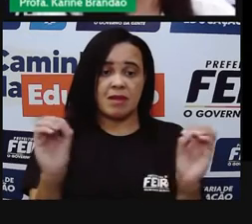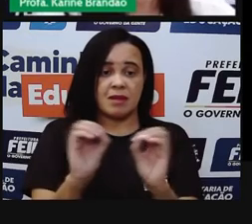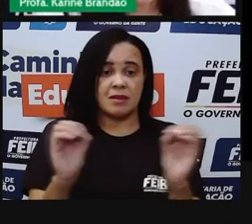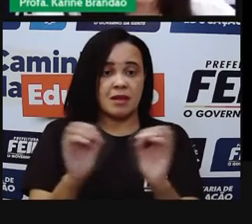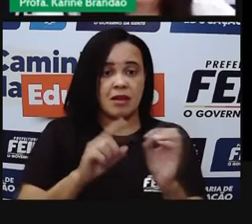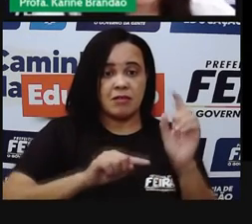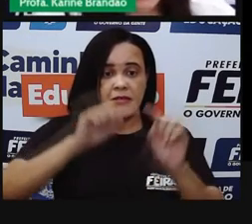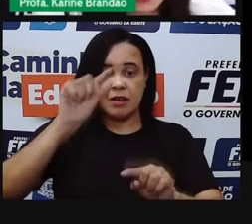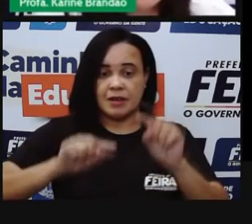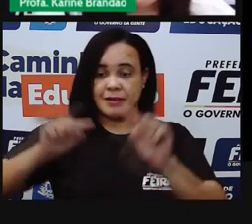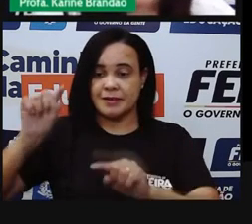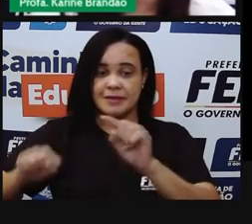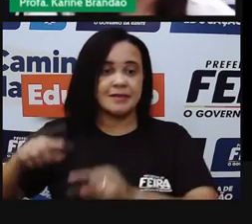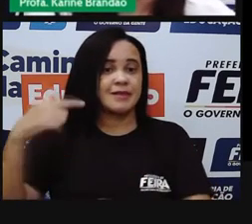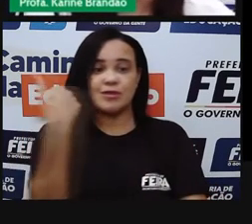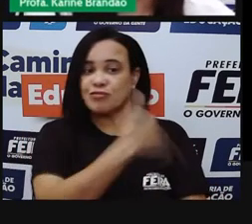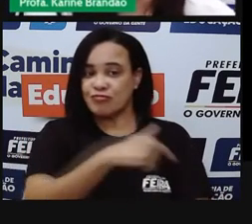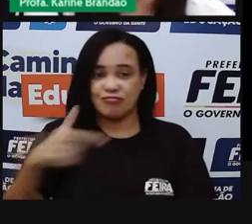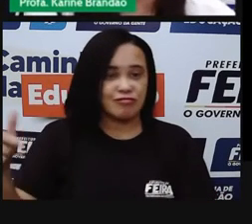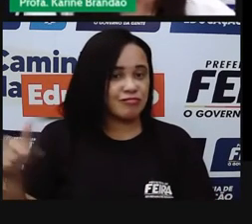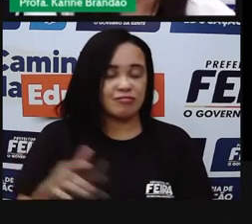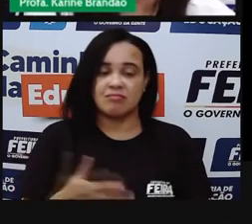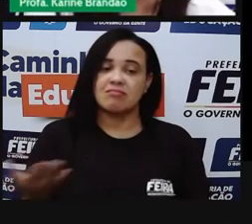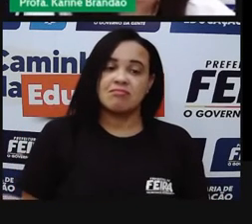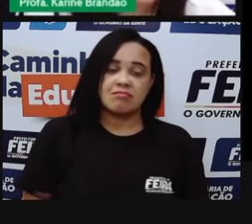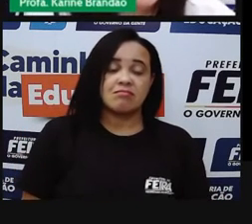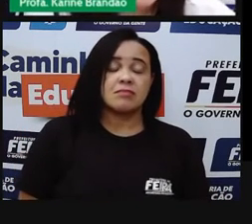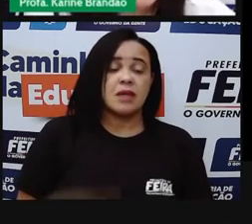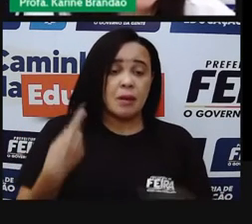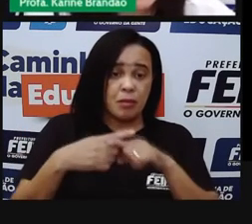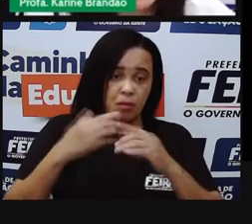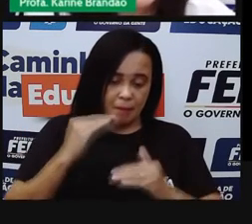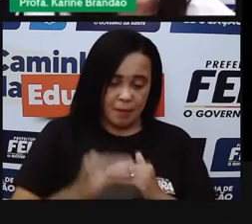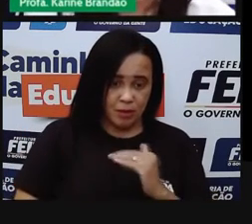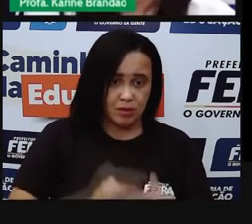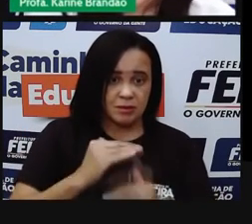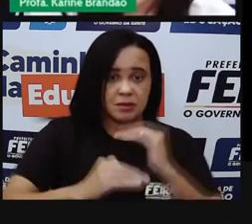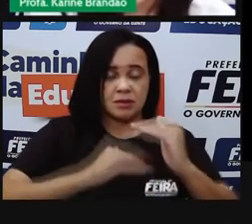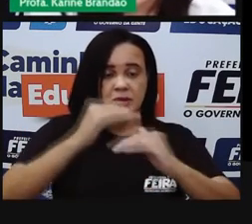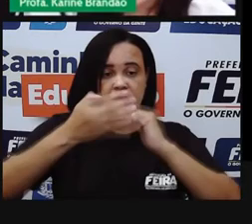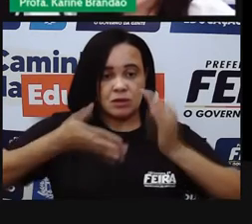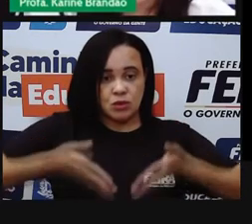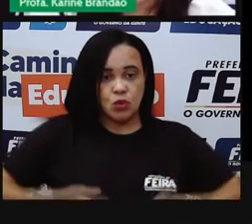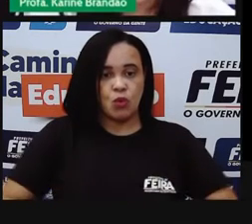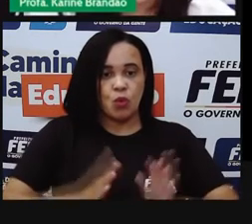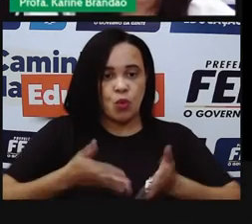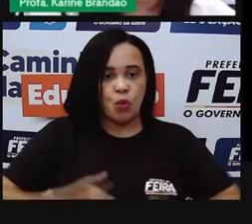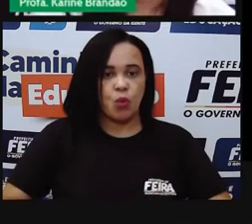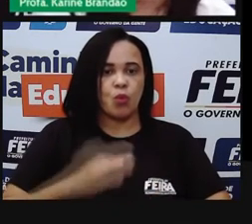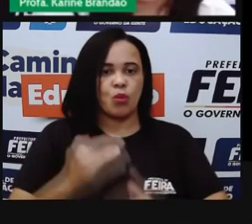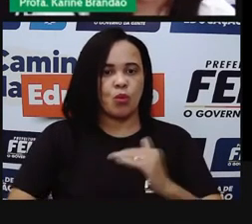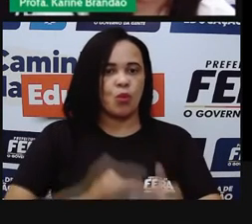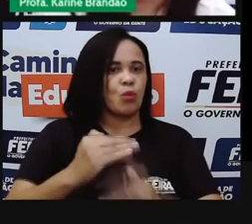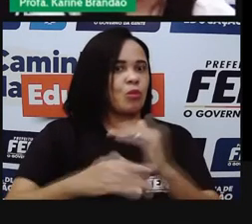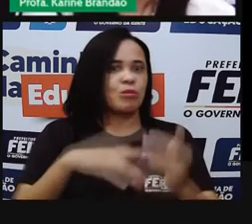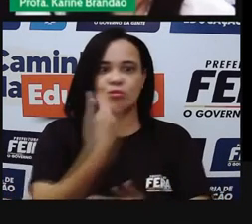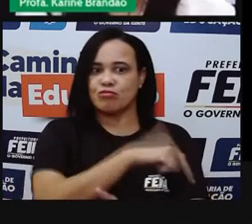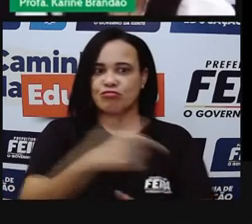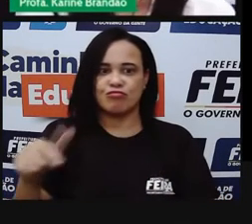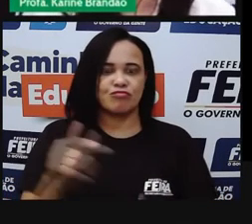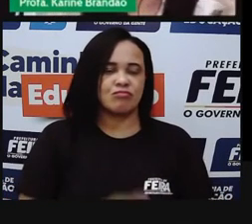ser idênticos, ok? Nesse processo de reprodução. Beleza até aqui? Deu para entender